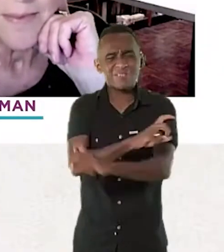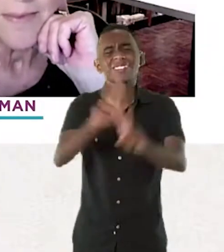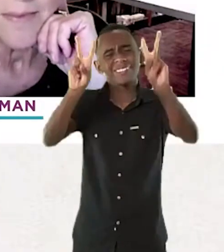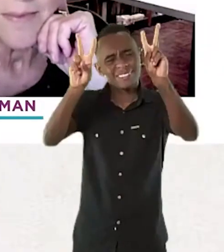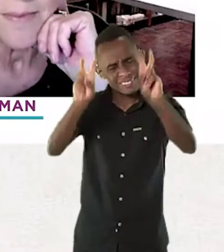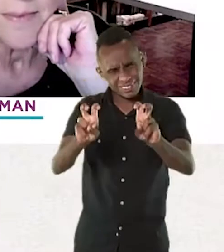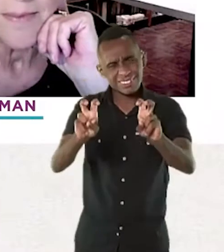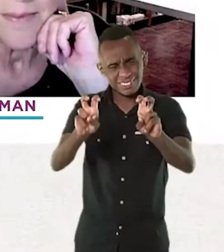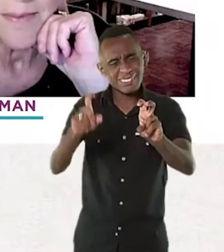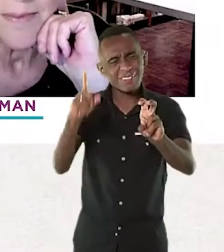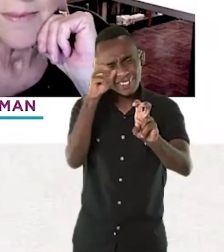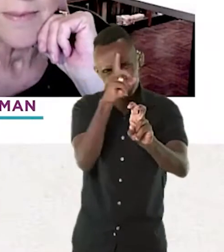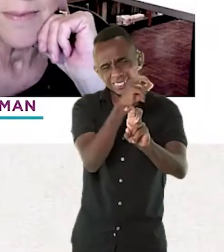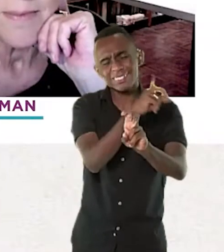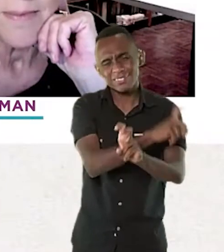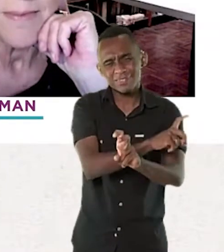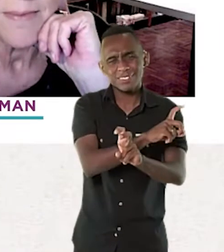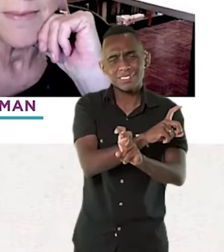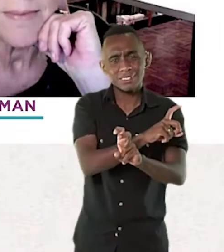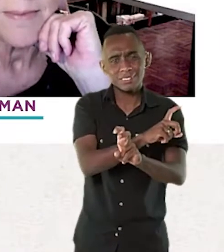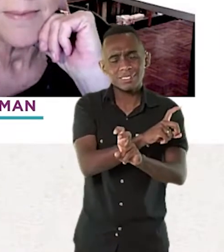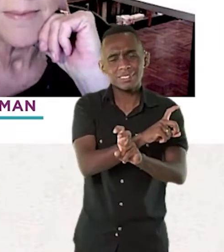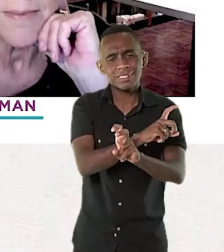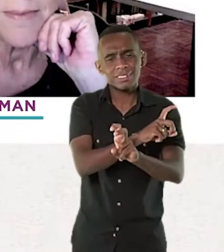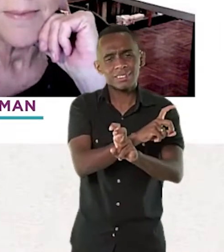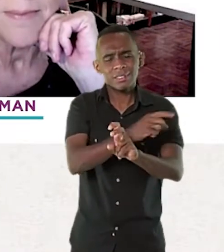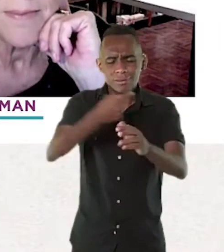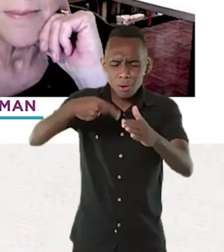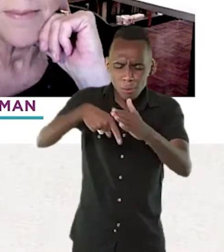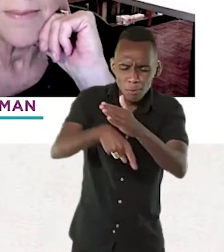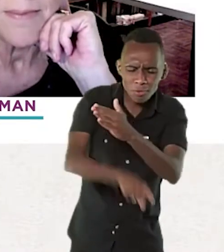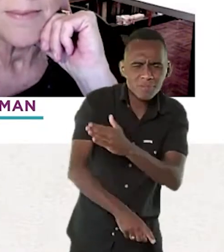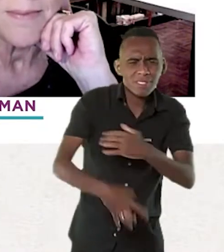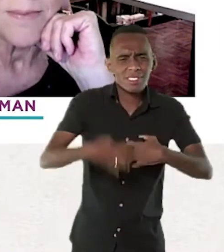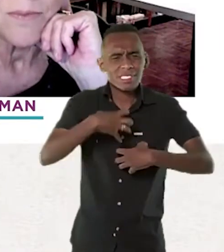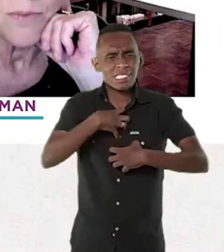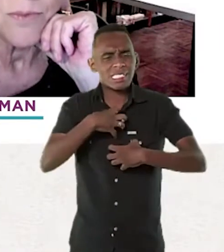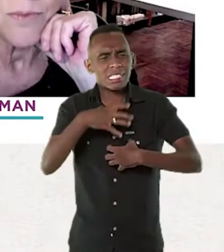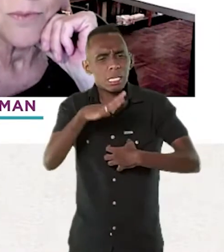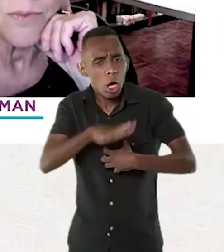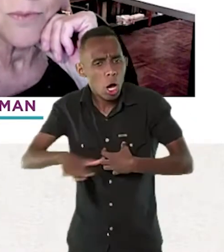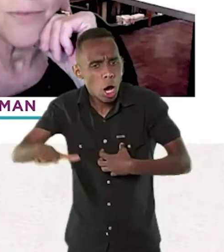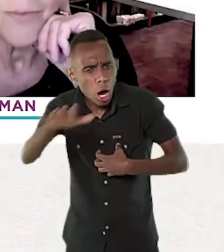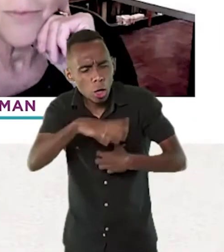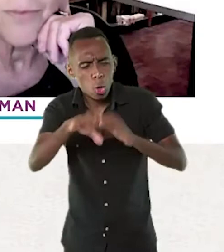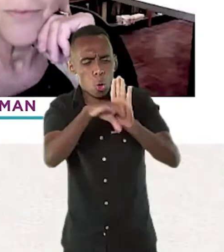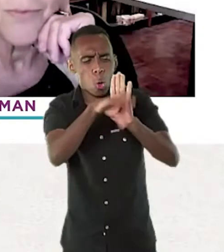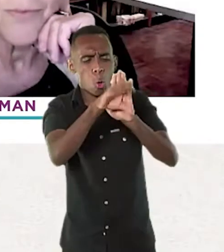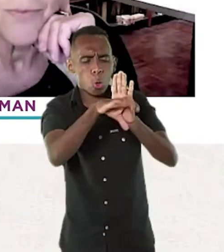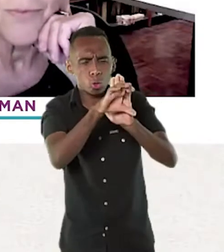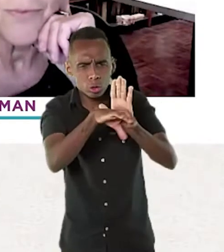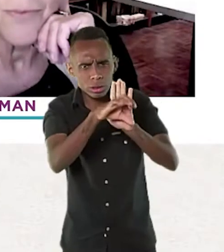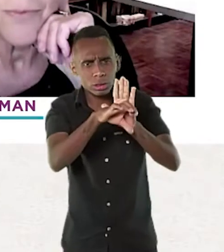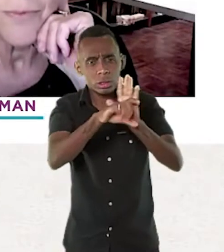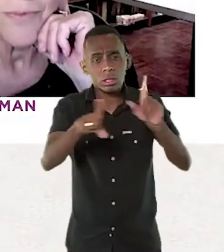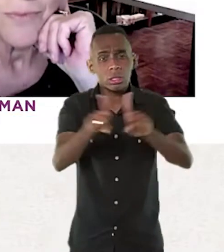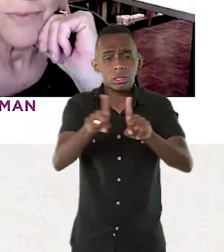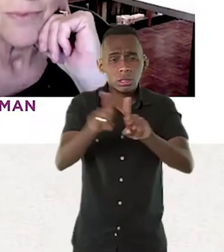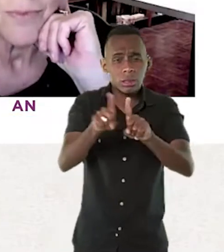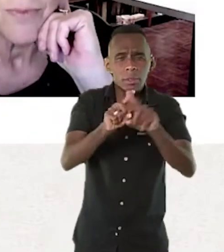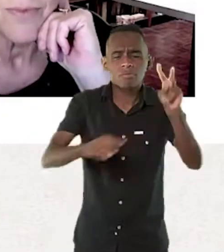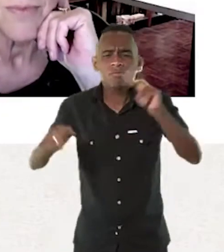assunto tem lá sua profundidade, não só no campo da conceitual, que mistura semiótica